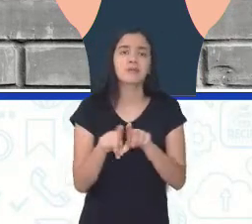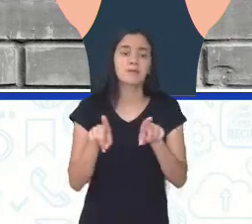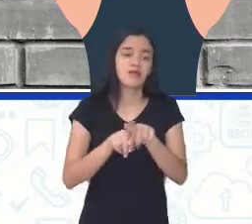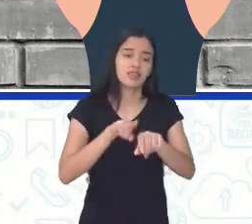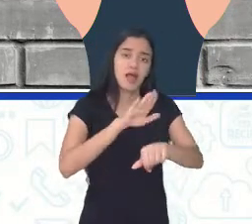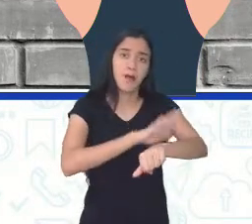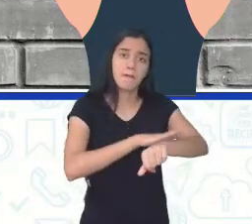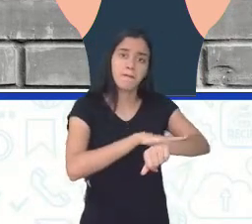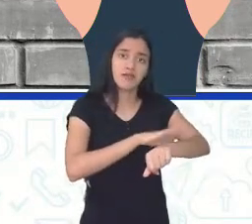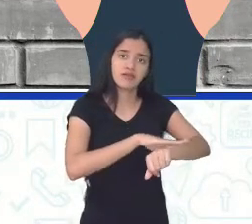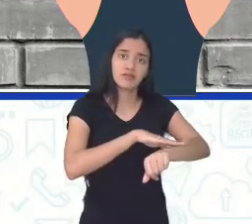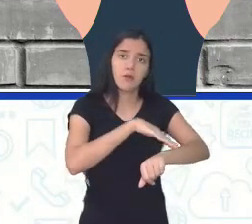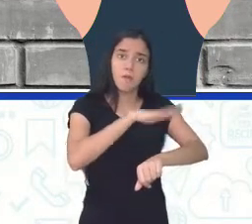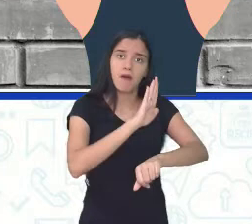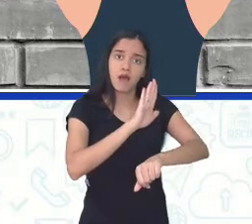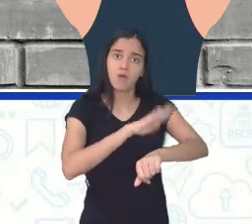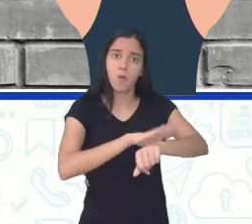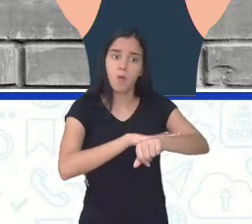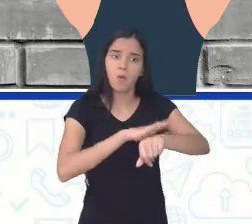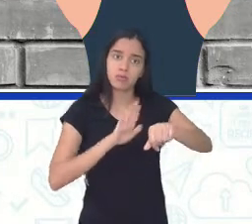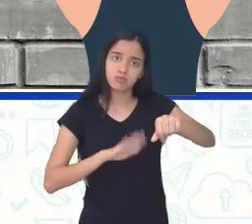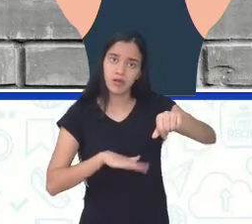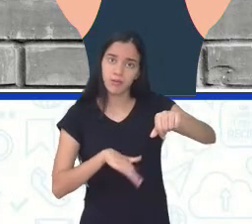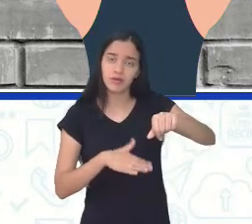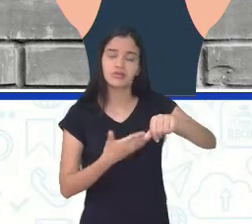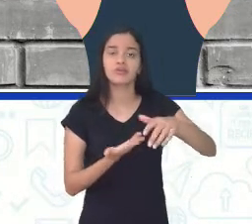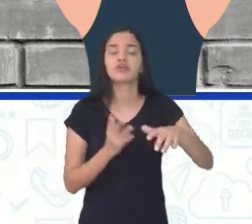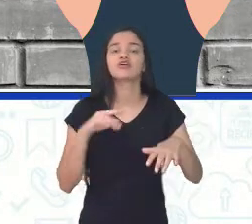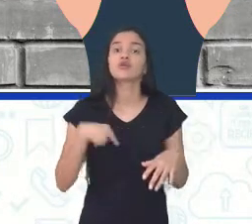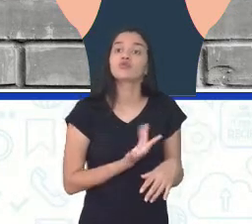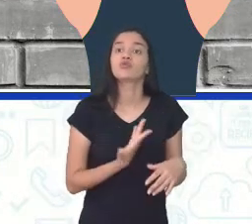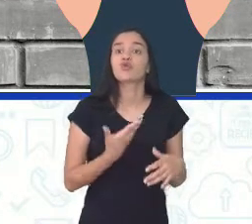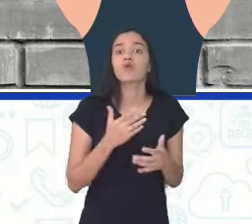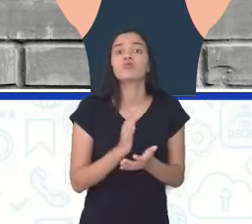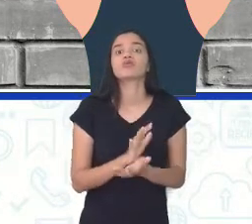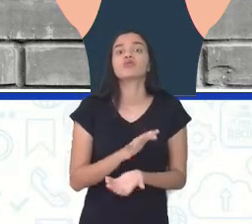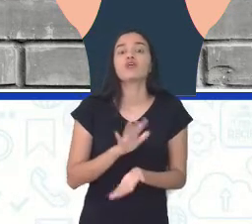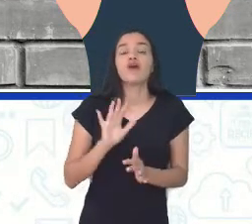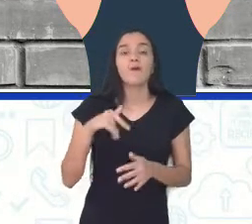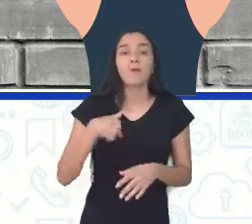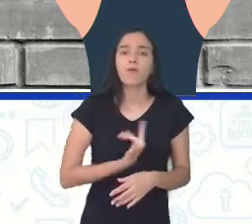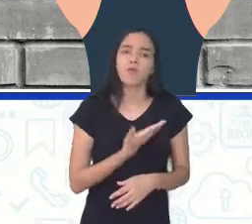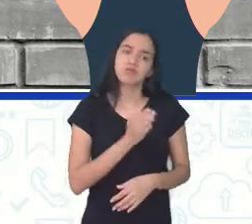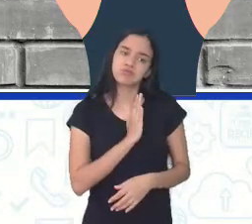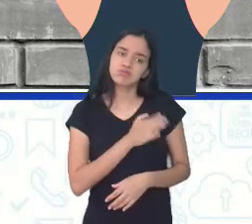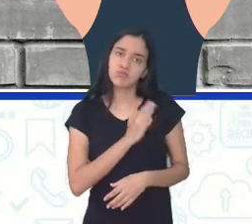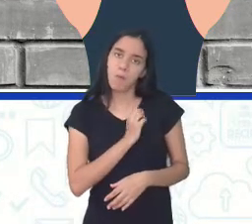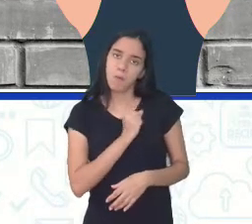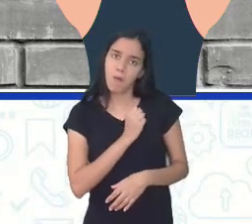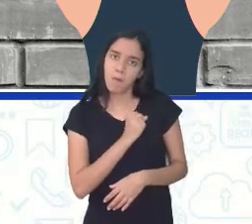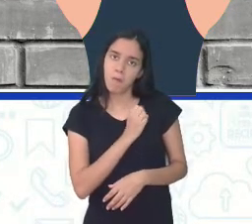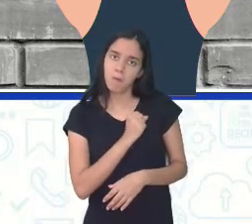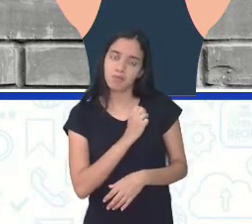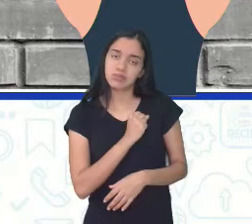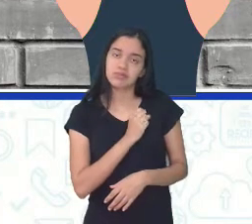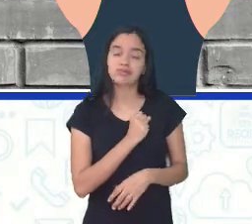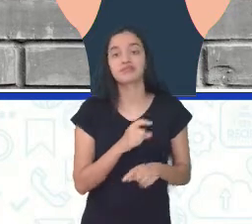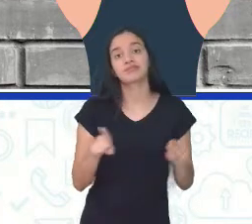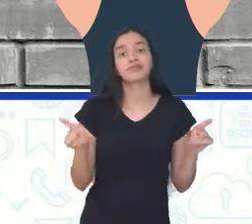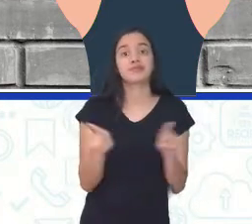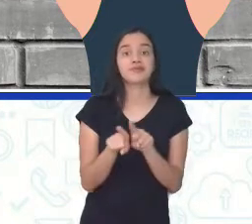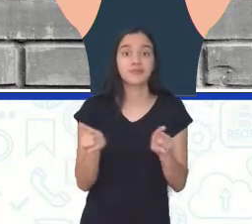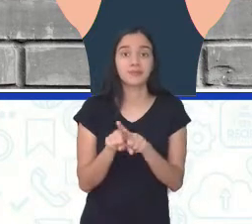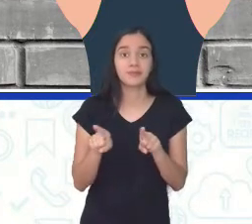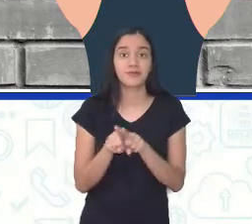pressão, né? A questão aí da pressão do nosso corpo, no que diz respeito aos batimentos cardíacos. Também